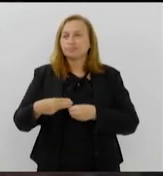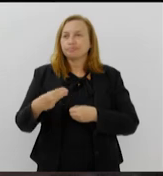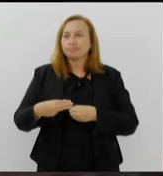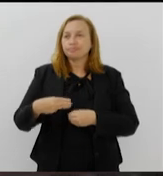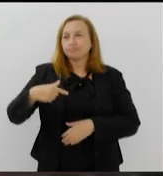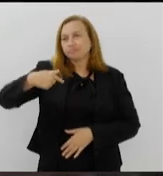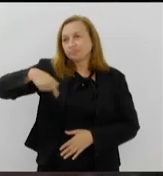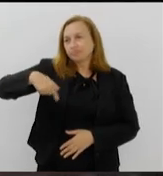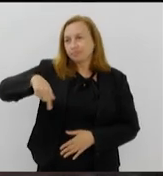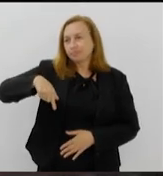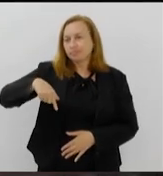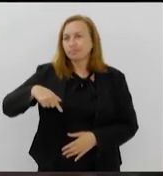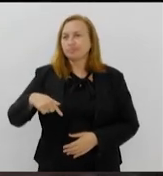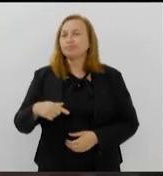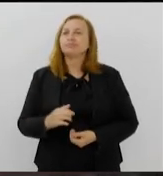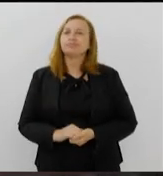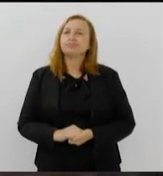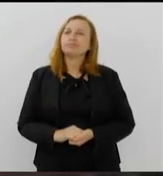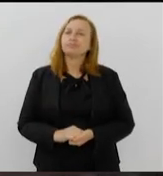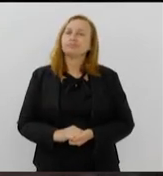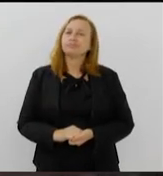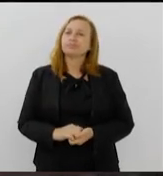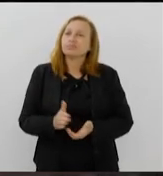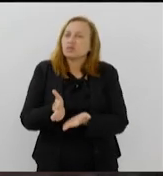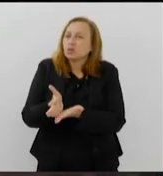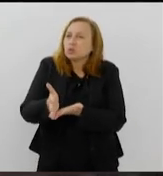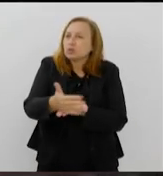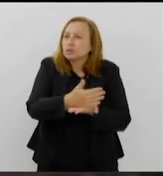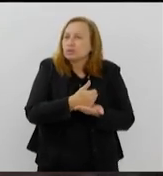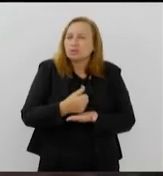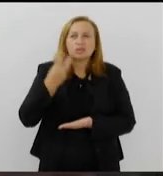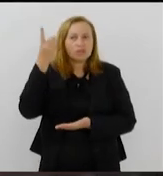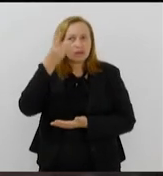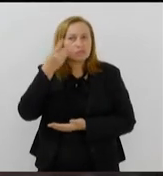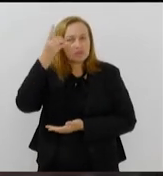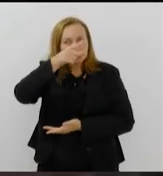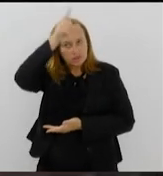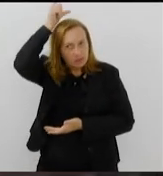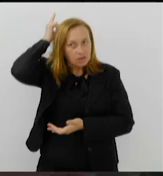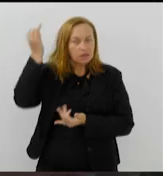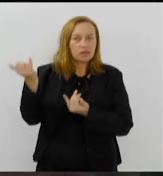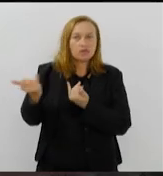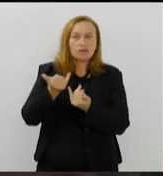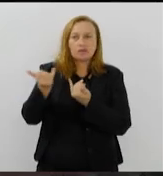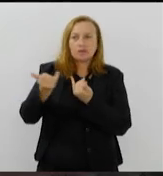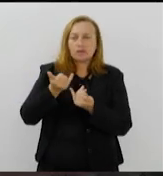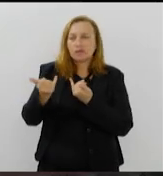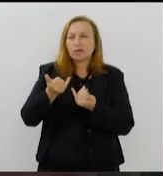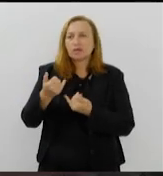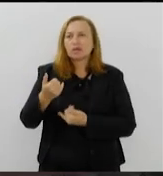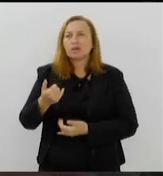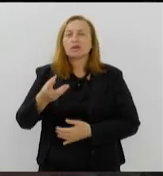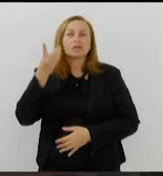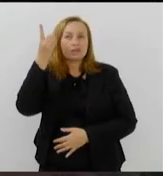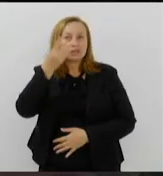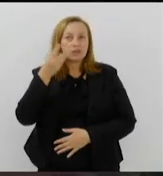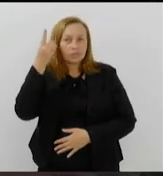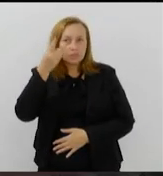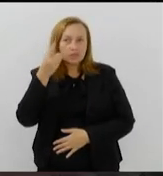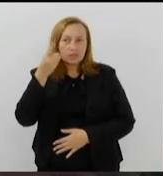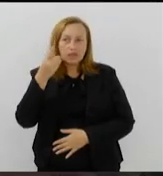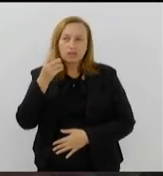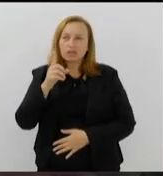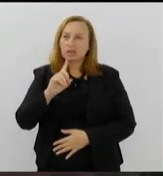Queimados. E esse dado, deputado Luiz Paulo, me foi trazido pela nossa querida deputada, que não está